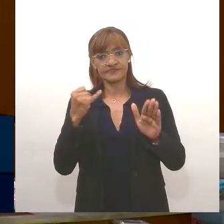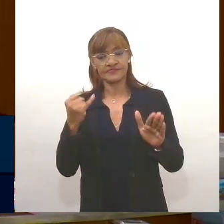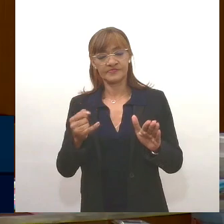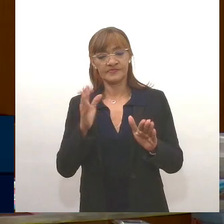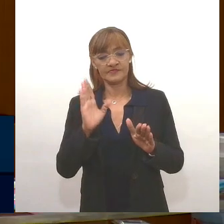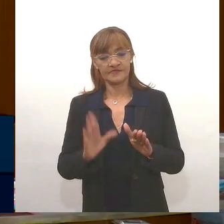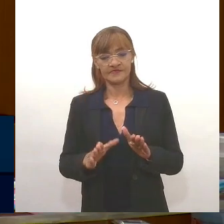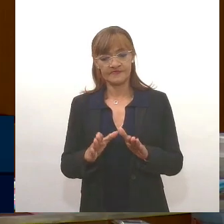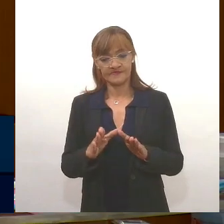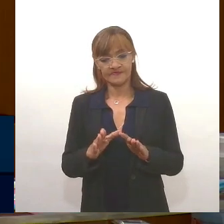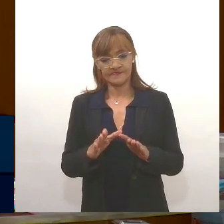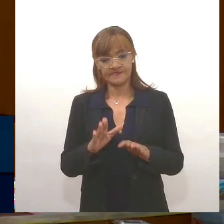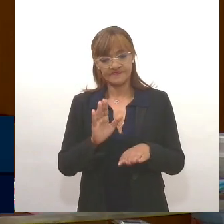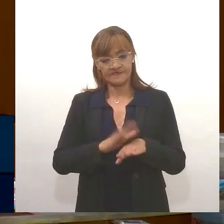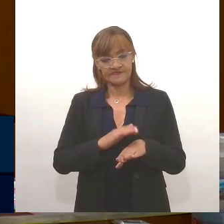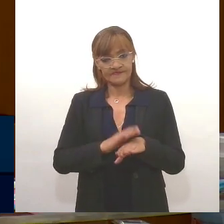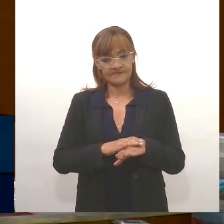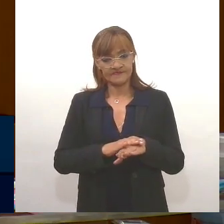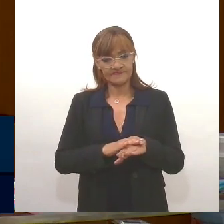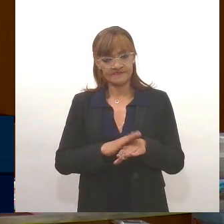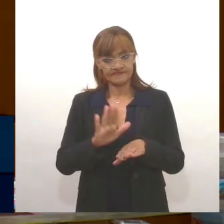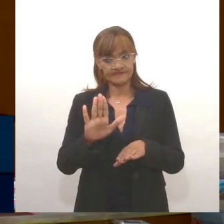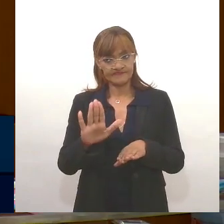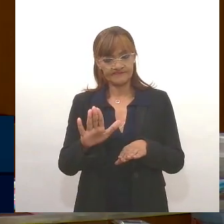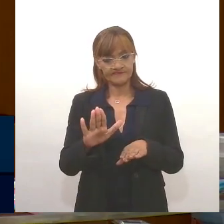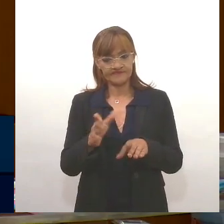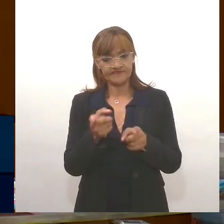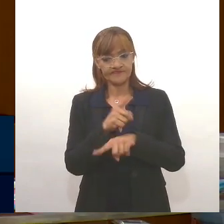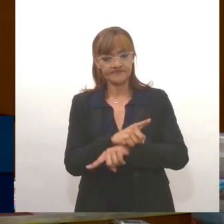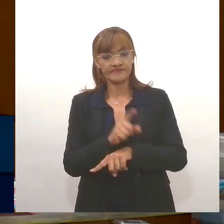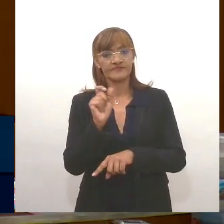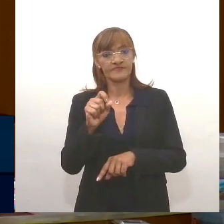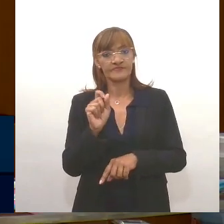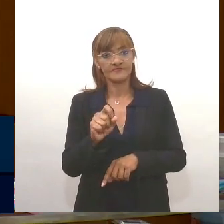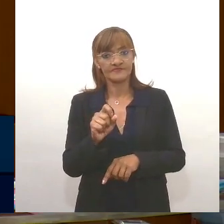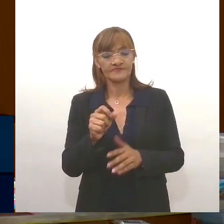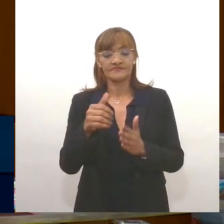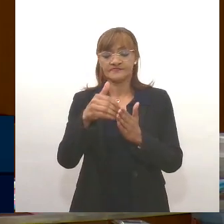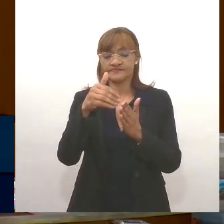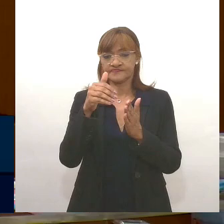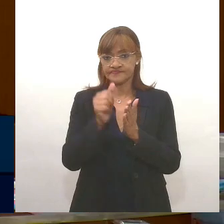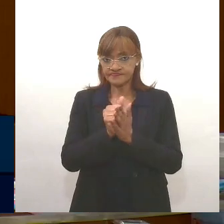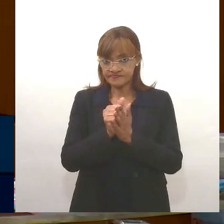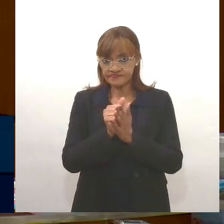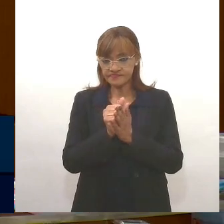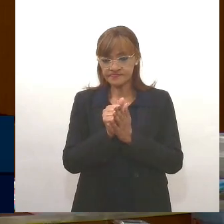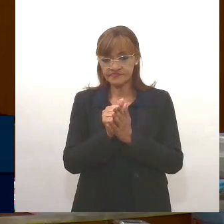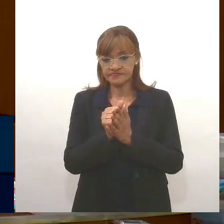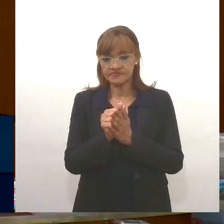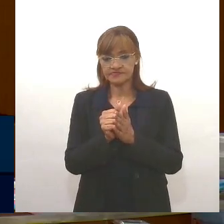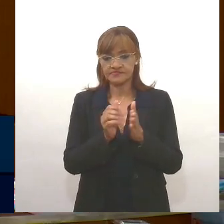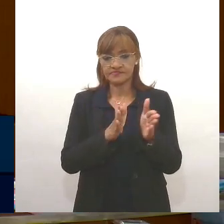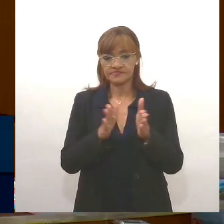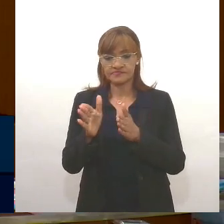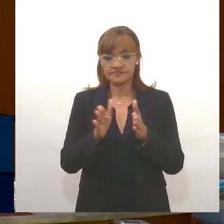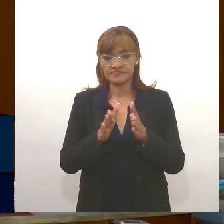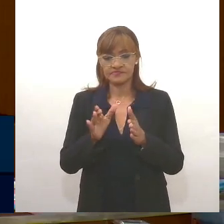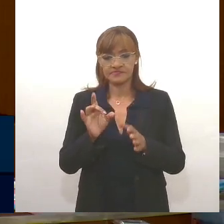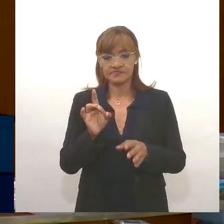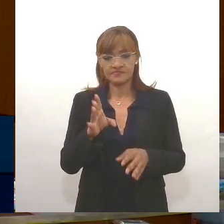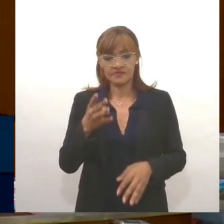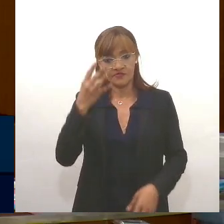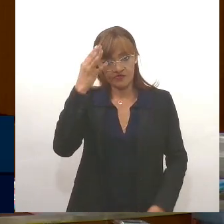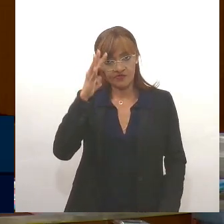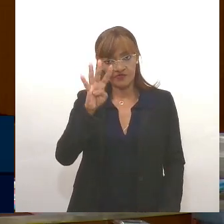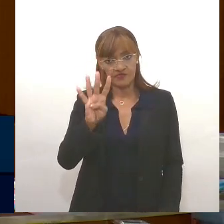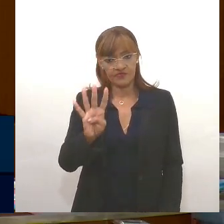contradição na verdade é que para inscrição foi dado um prazo de apenas qu dias úteis